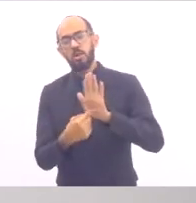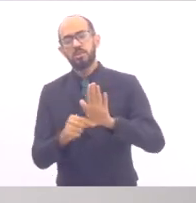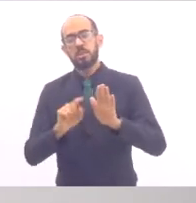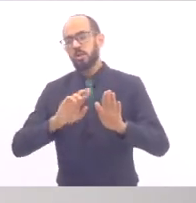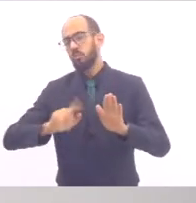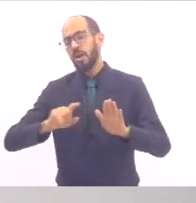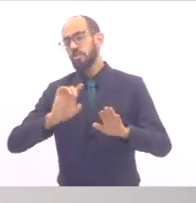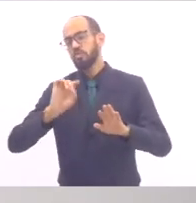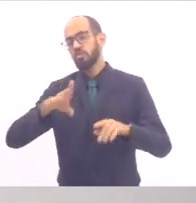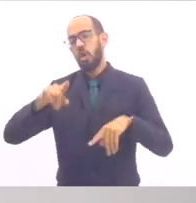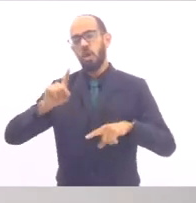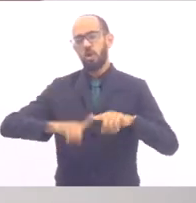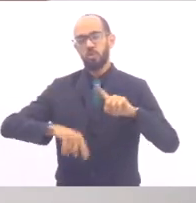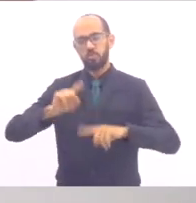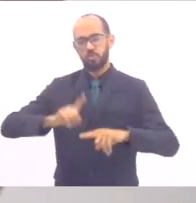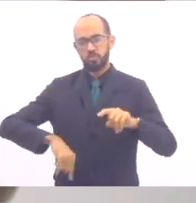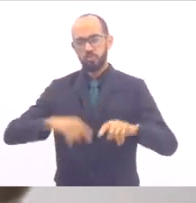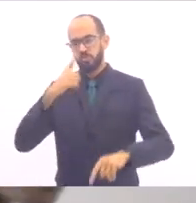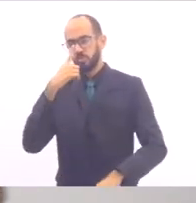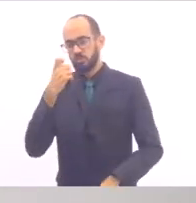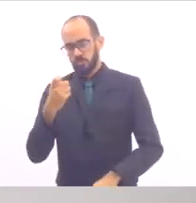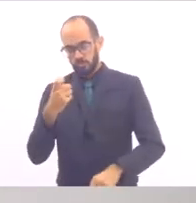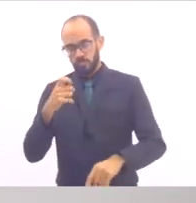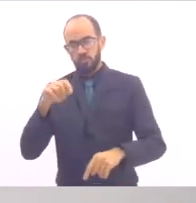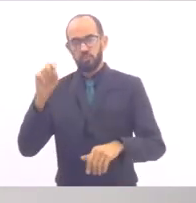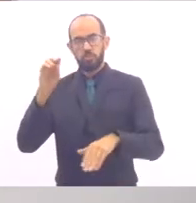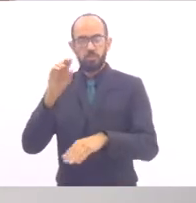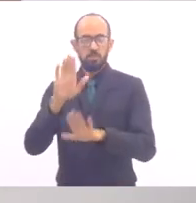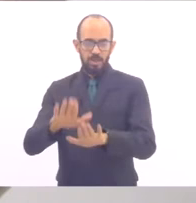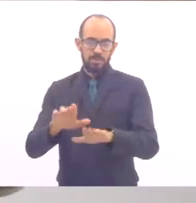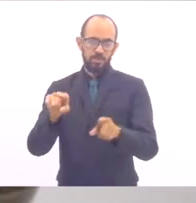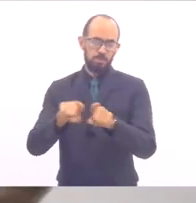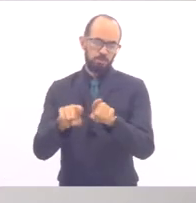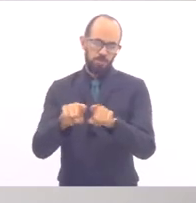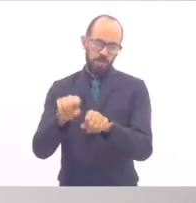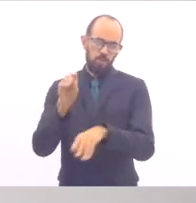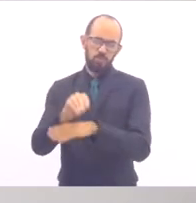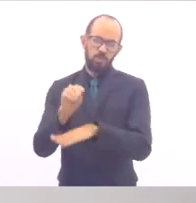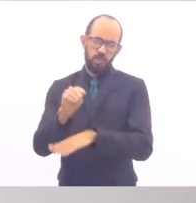de resíduo, mas na conservação da biodiversidade,